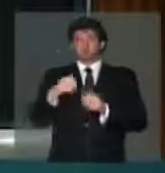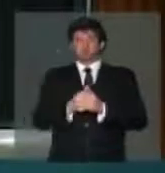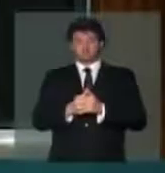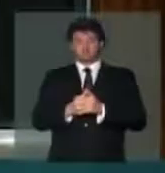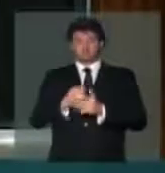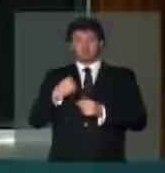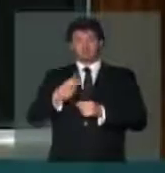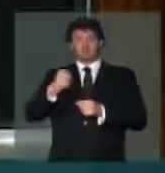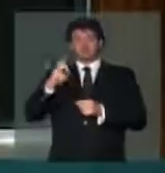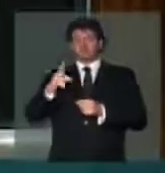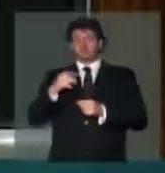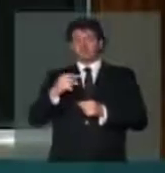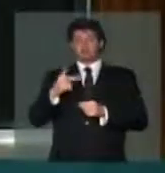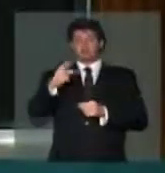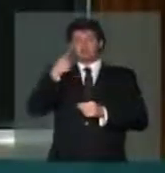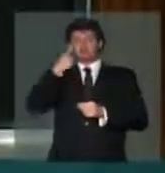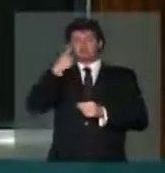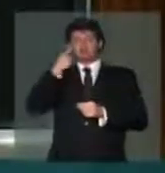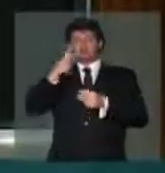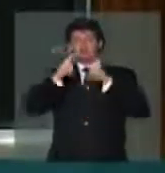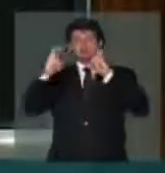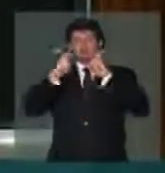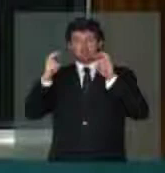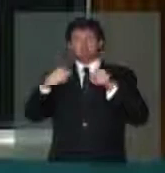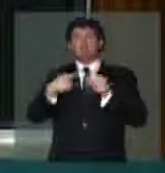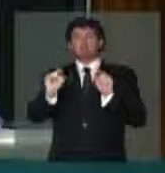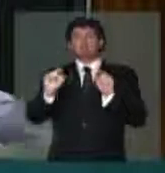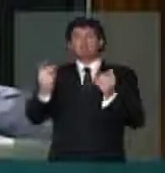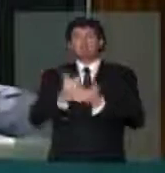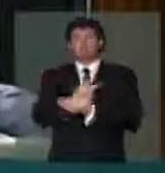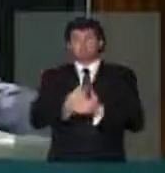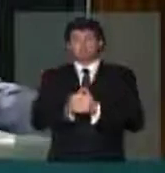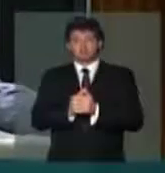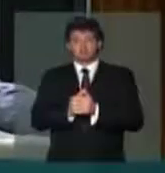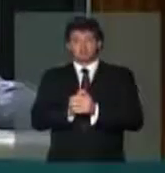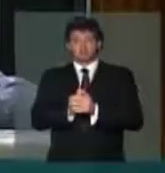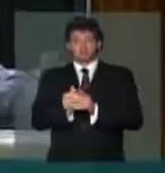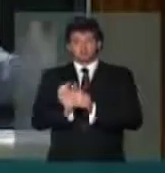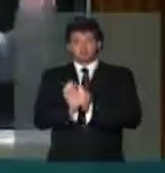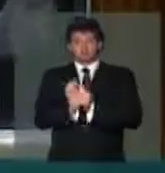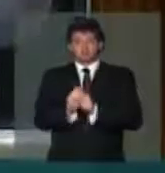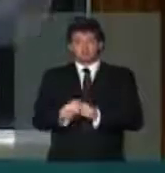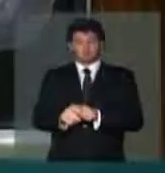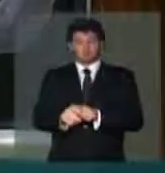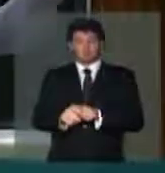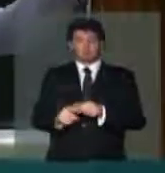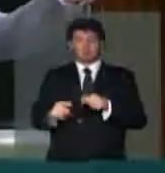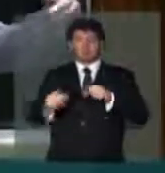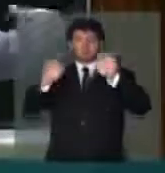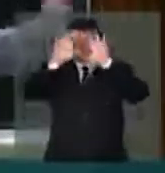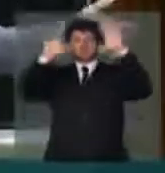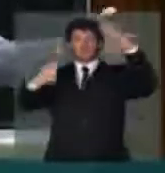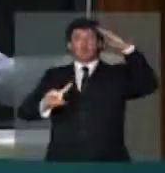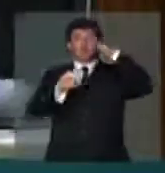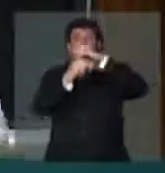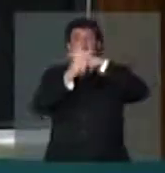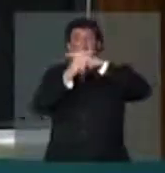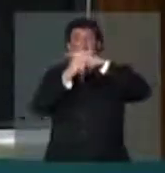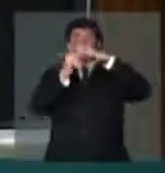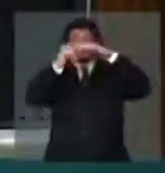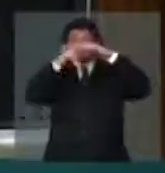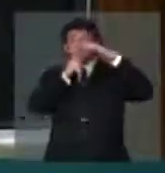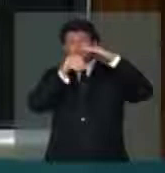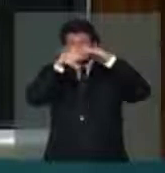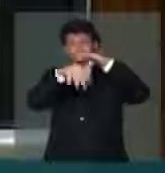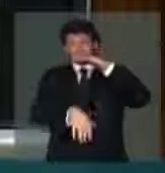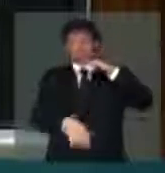me apercebi, ela saiu chorando, gritando, e eu, que dia é isso? E a menina, o céu furou, foi que eu vi que a menina